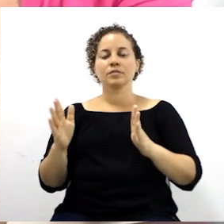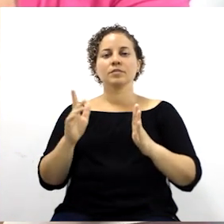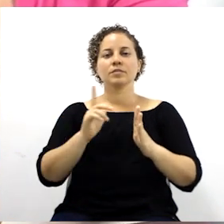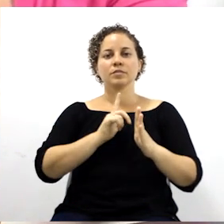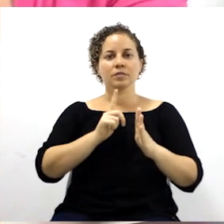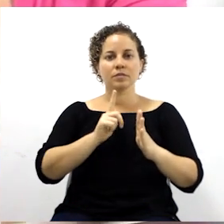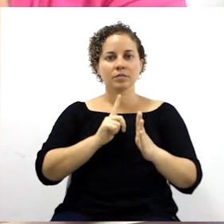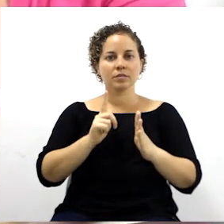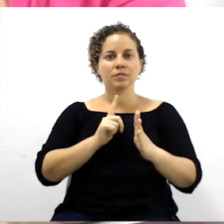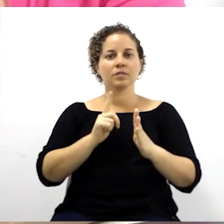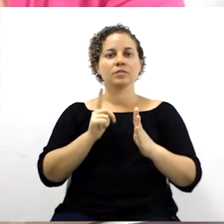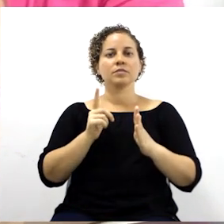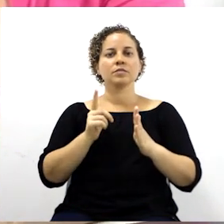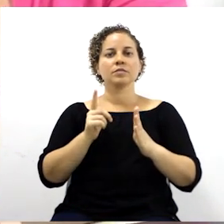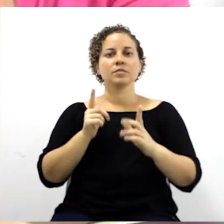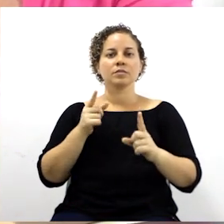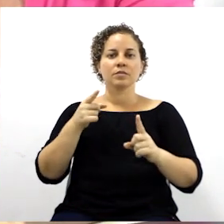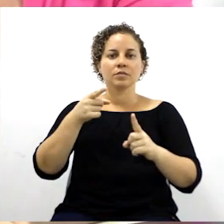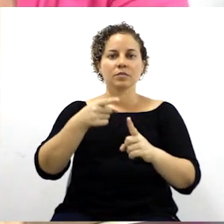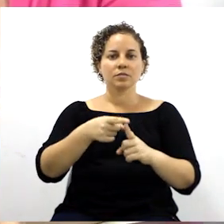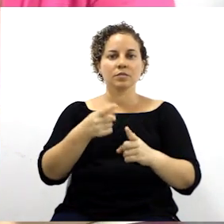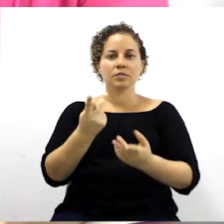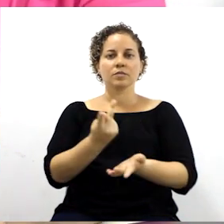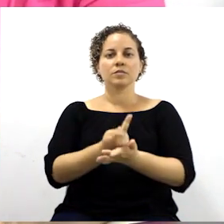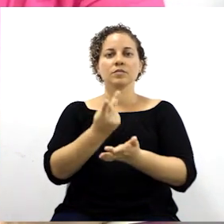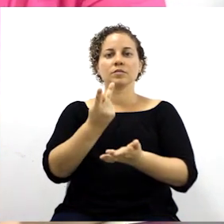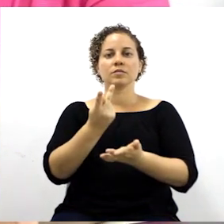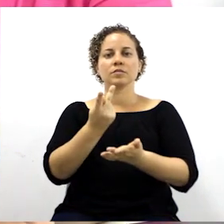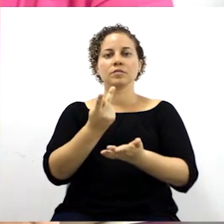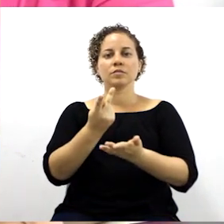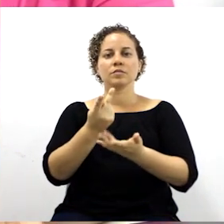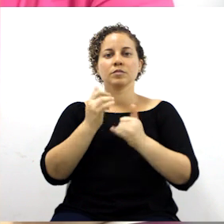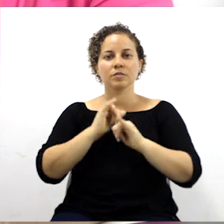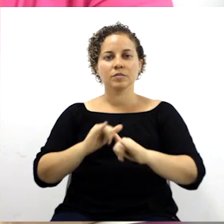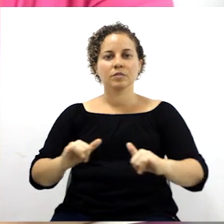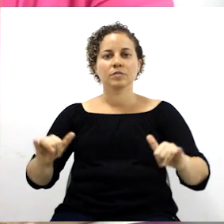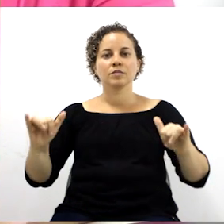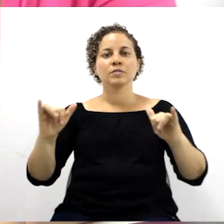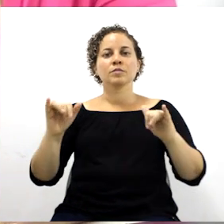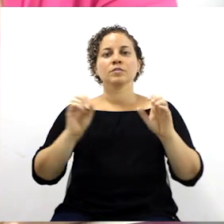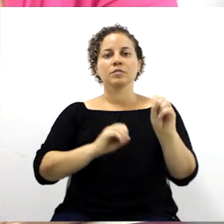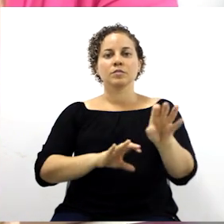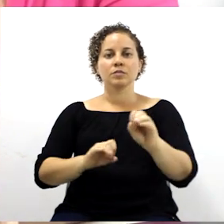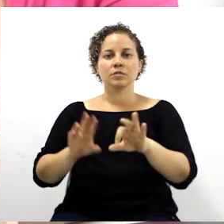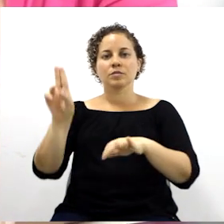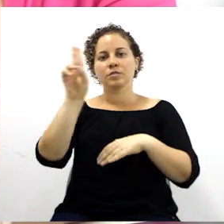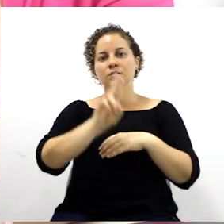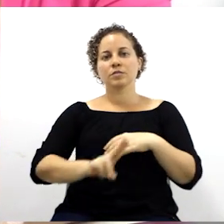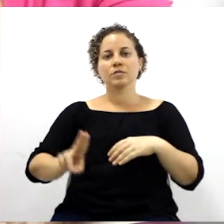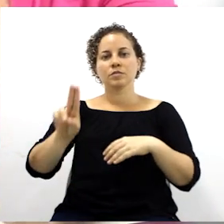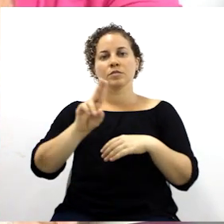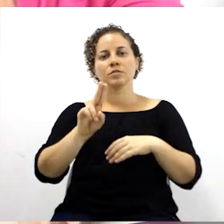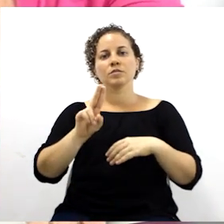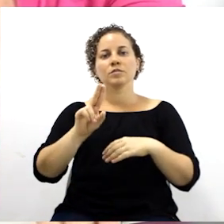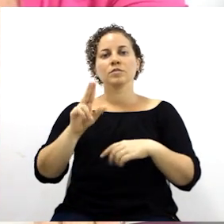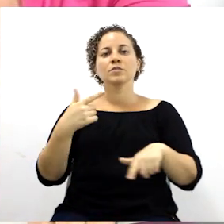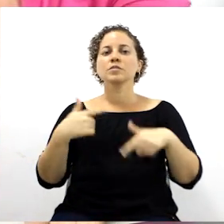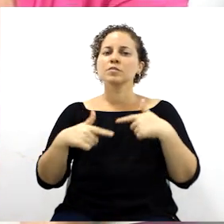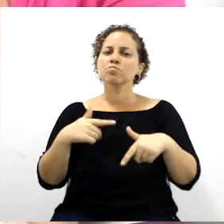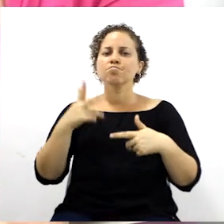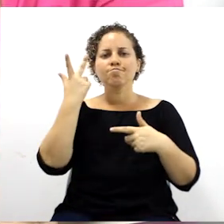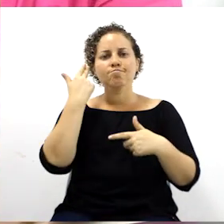estão voltados para realizar a promoção de educação dos usuários. Então, que serviços